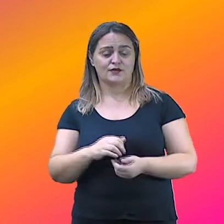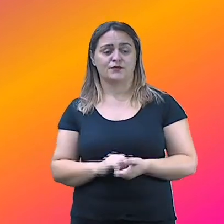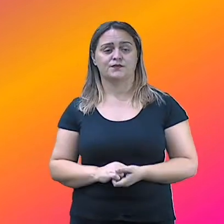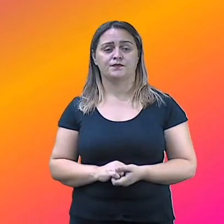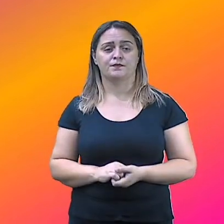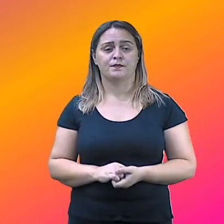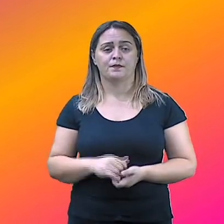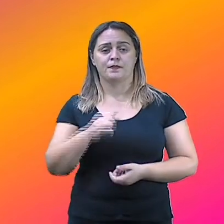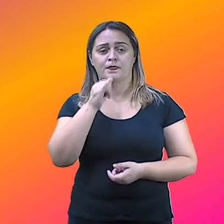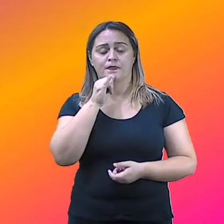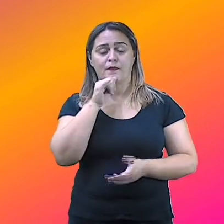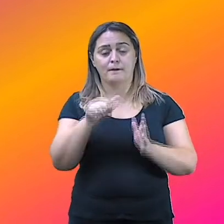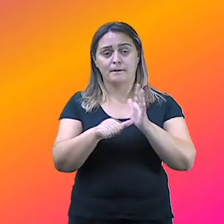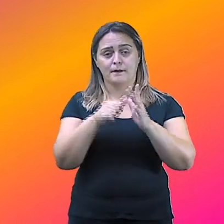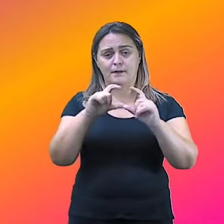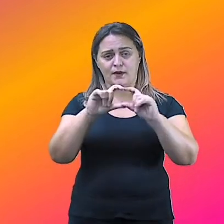né,